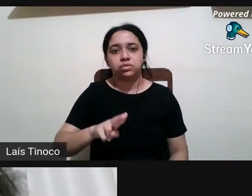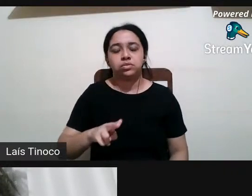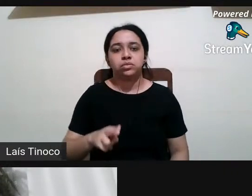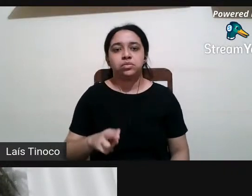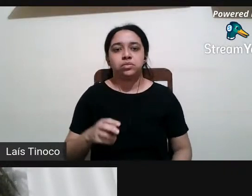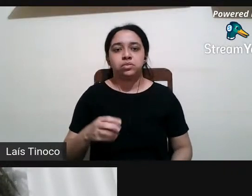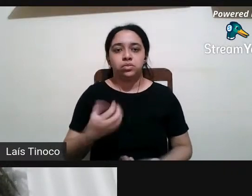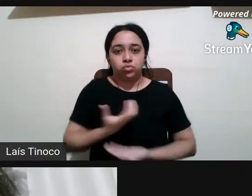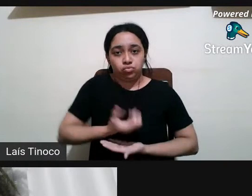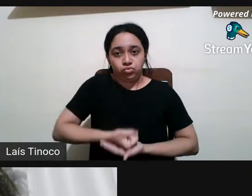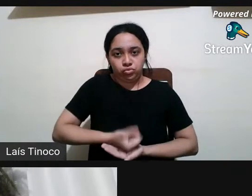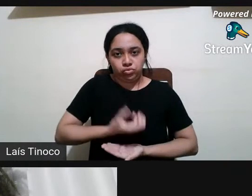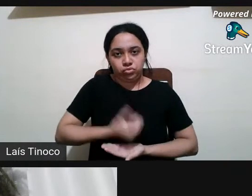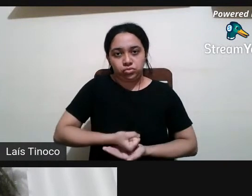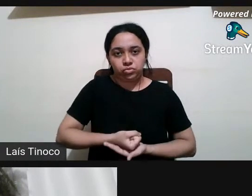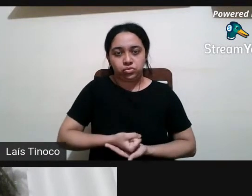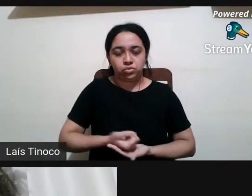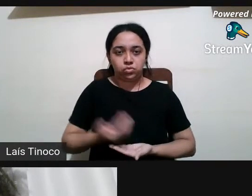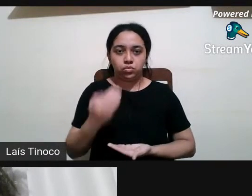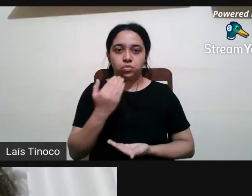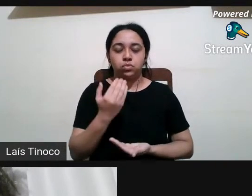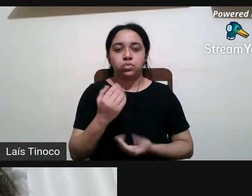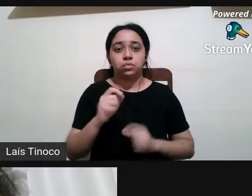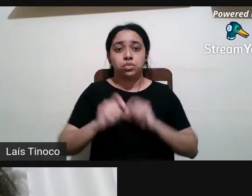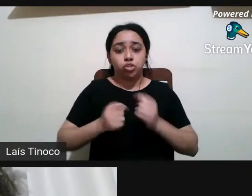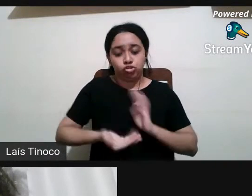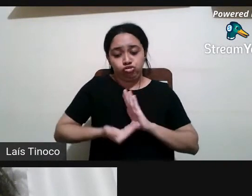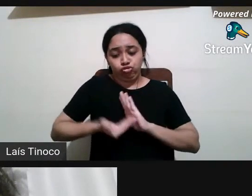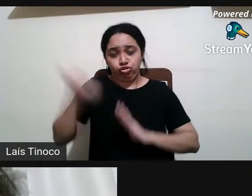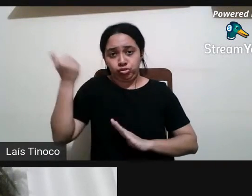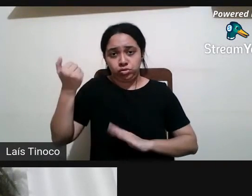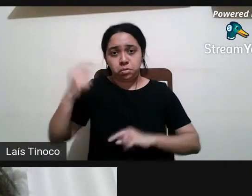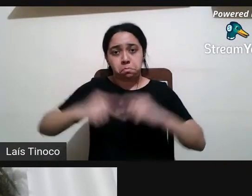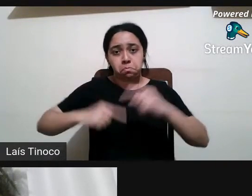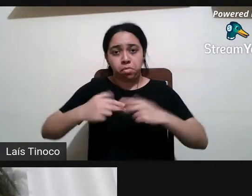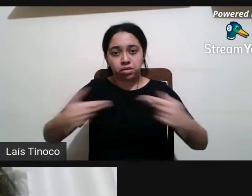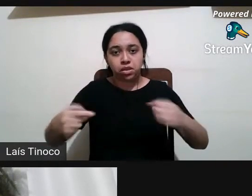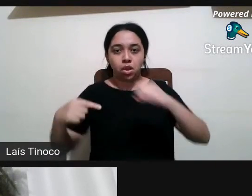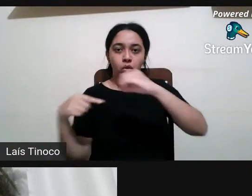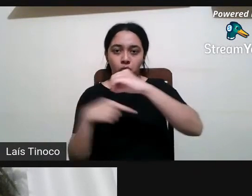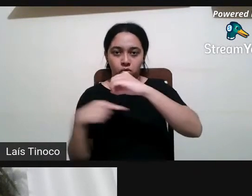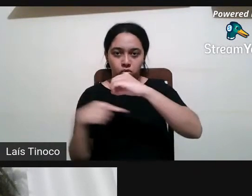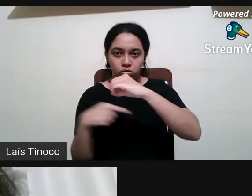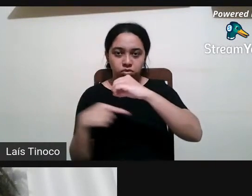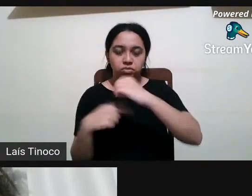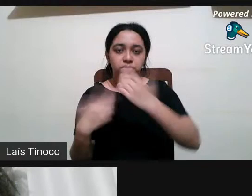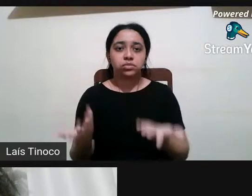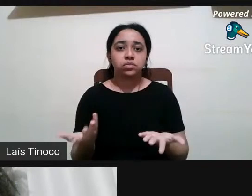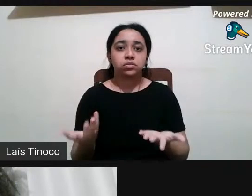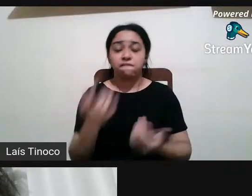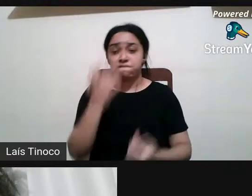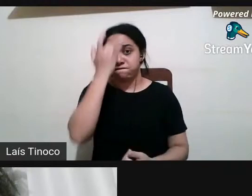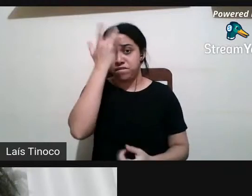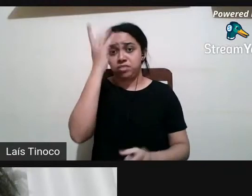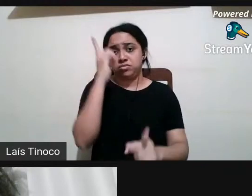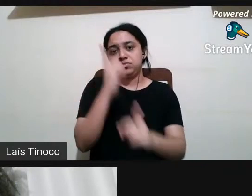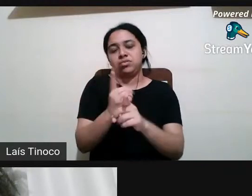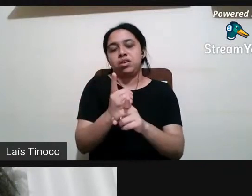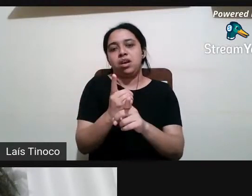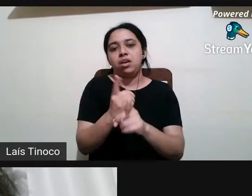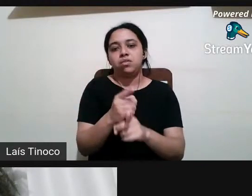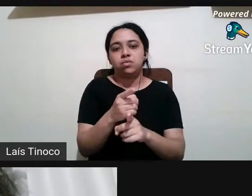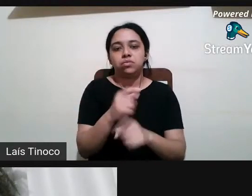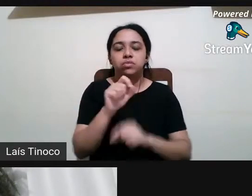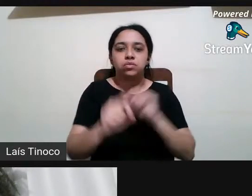da amostra, para que tire a matéria orgânica e você consiga com melhor facilidade identificar o microplástico. Porque como